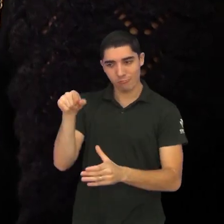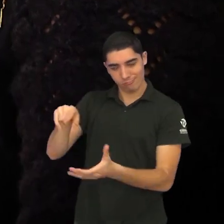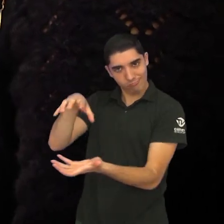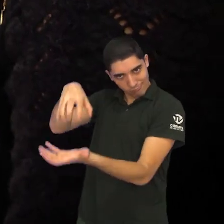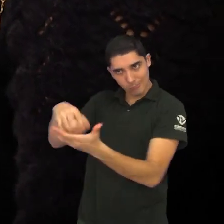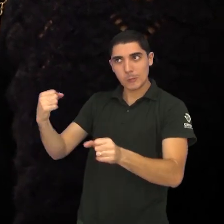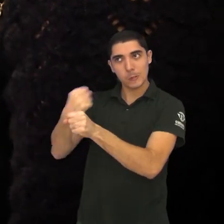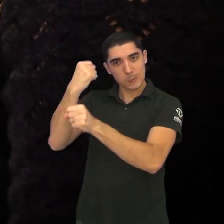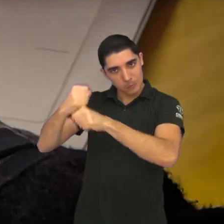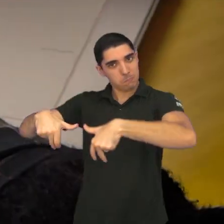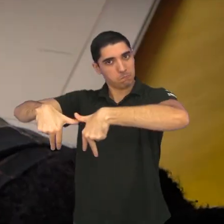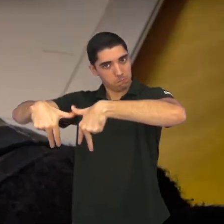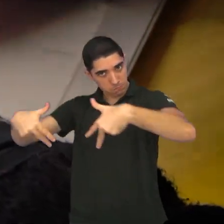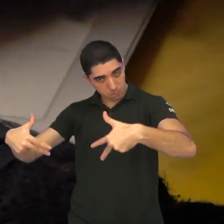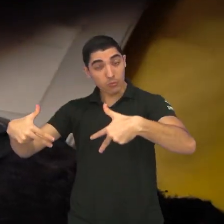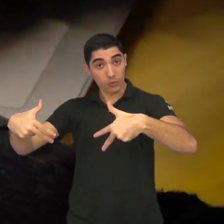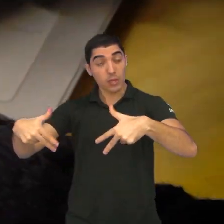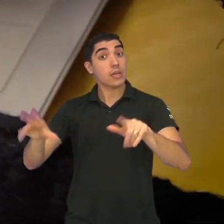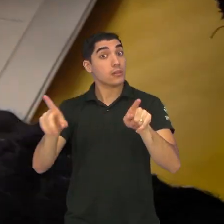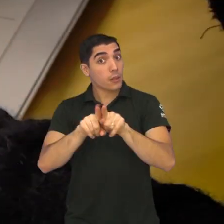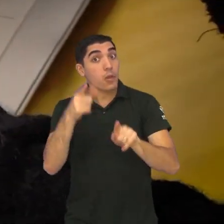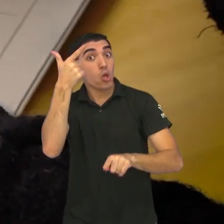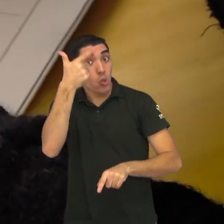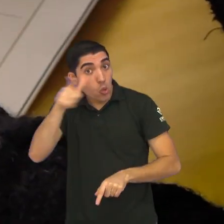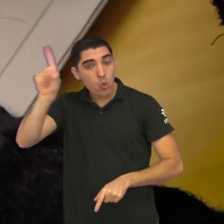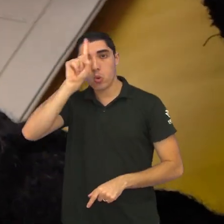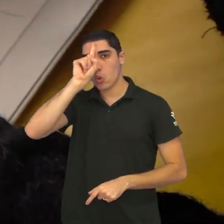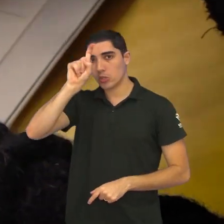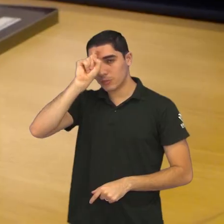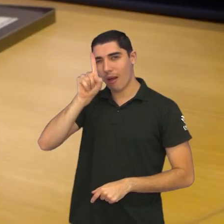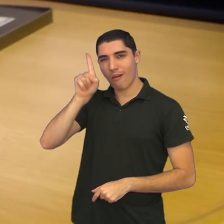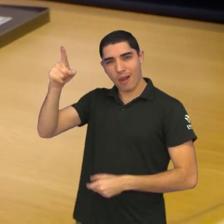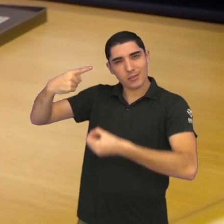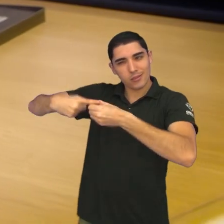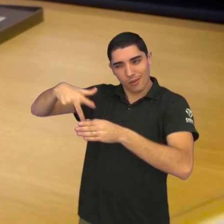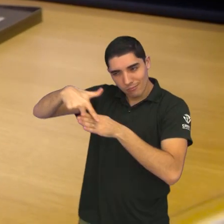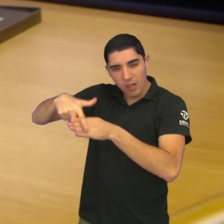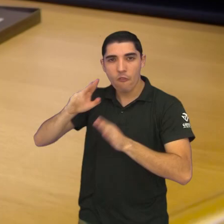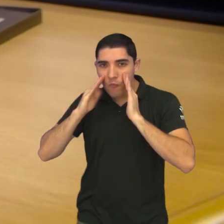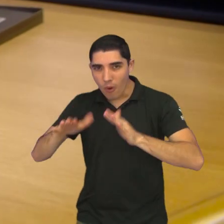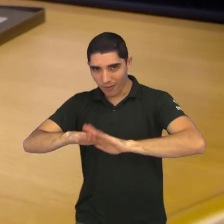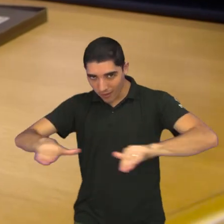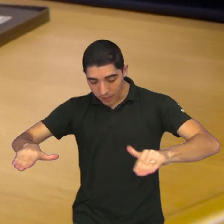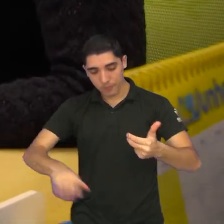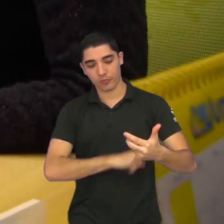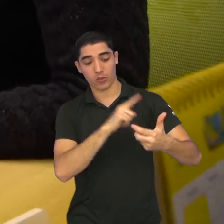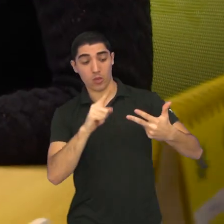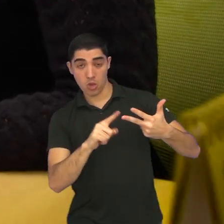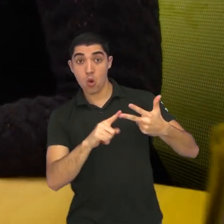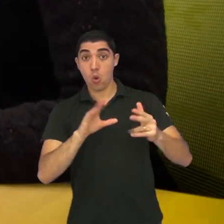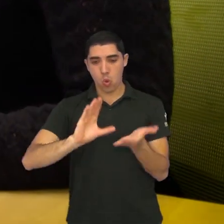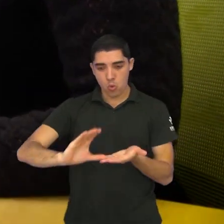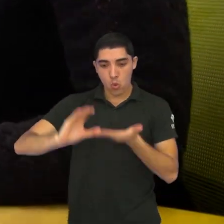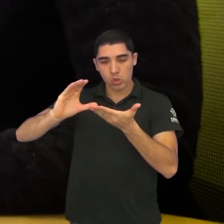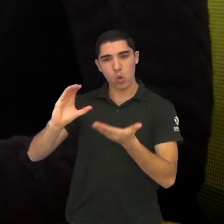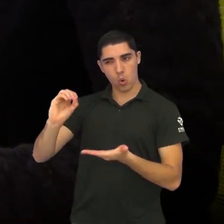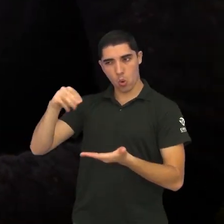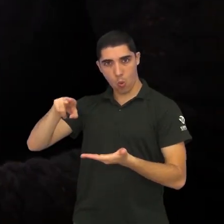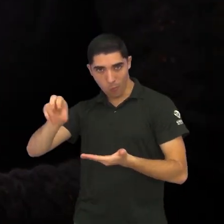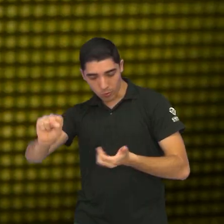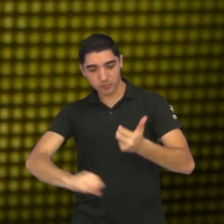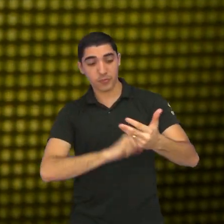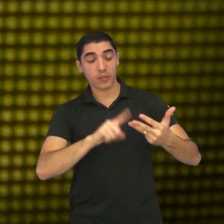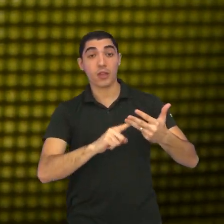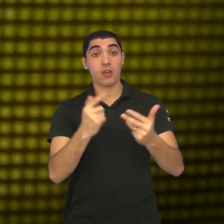e responsável pela construção do Hospital GAC, mas já foi diretora do Hospital Infanto-Juvenil de Barretos, conselheira titular